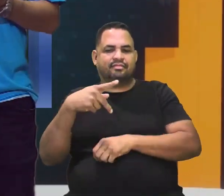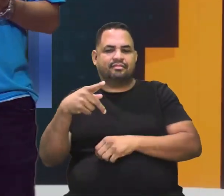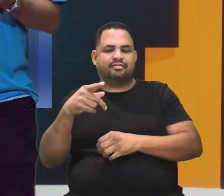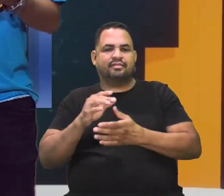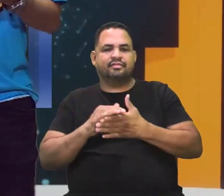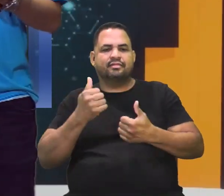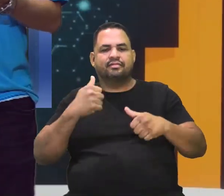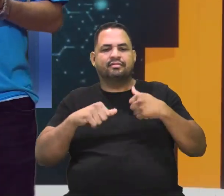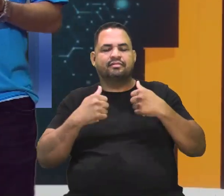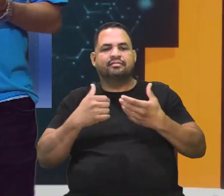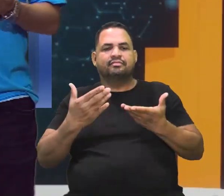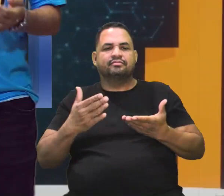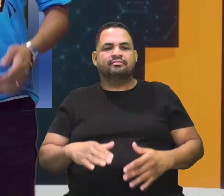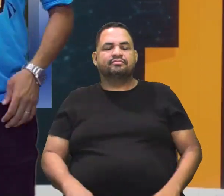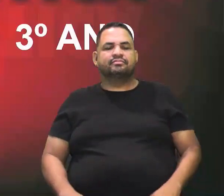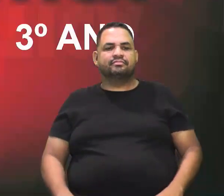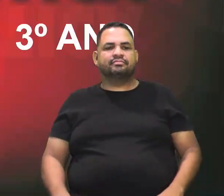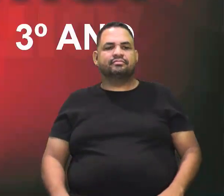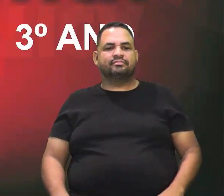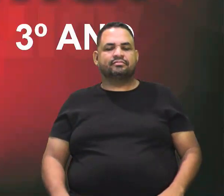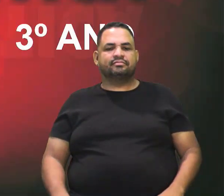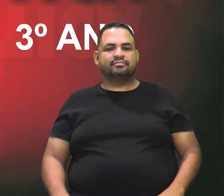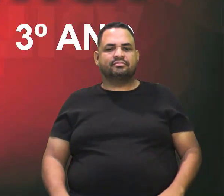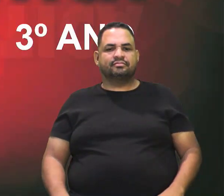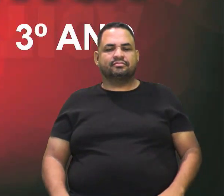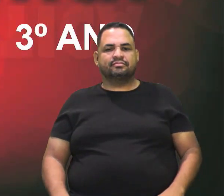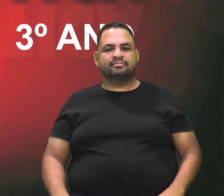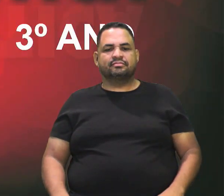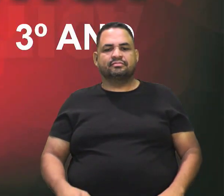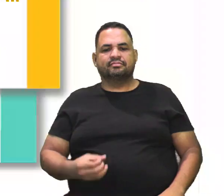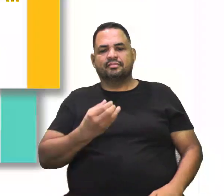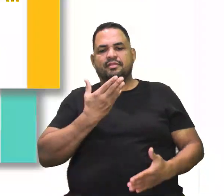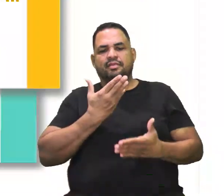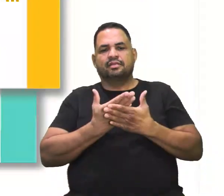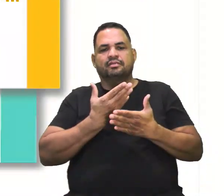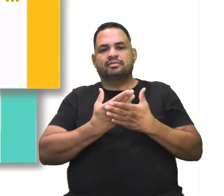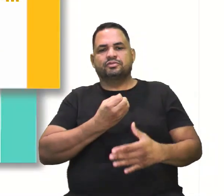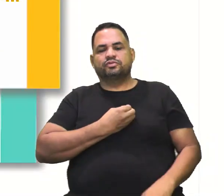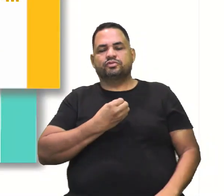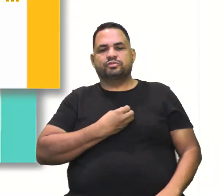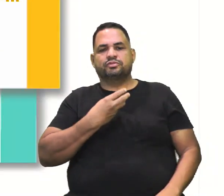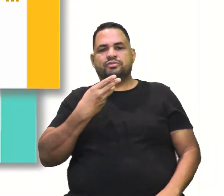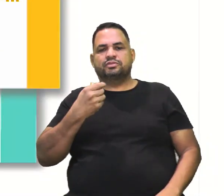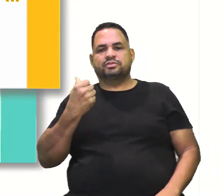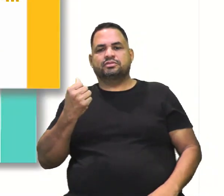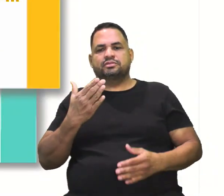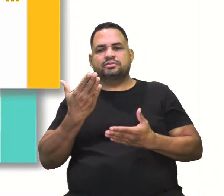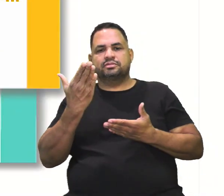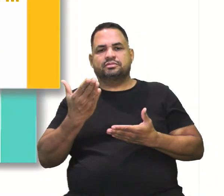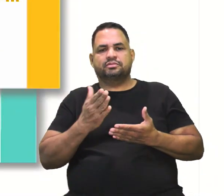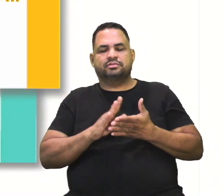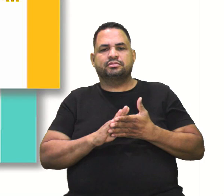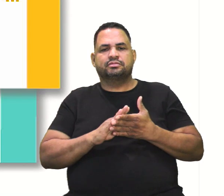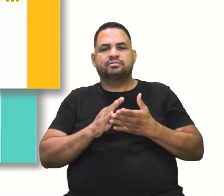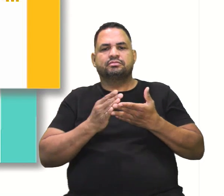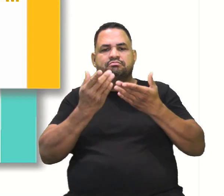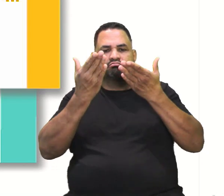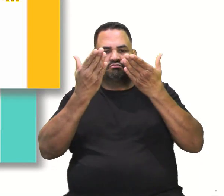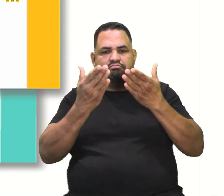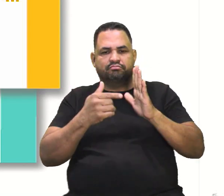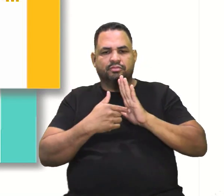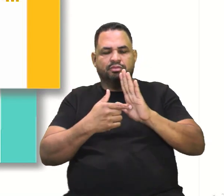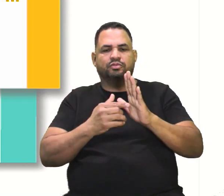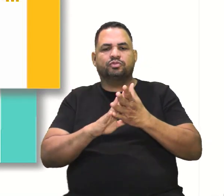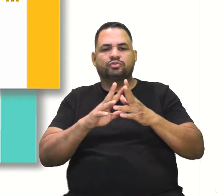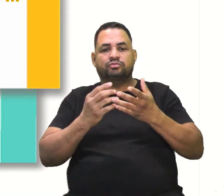a avaliação parcial. Olha lá então, aula de número 36, onde a gente vem dessa forma. Vamos revisar alguns assuntos da